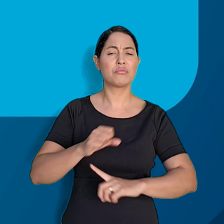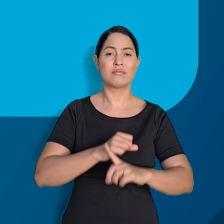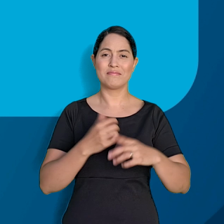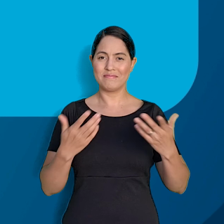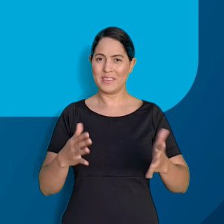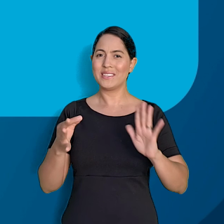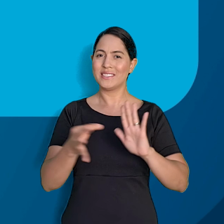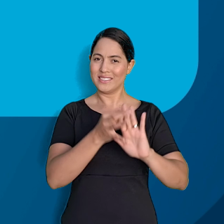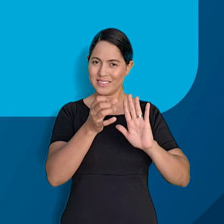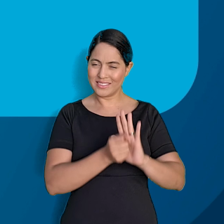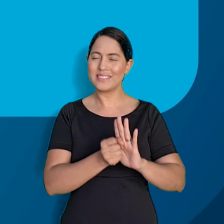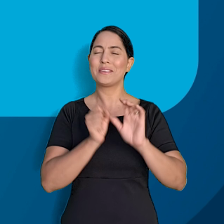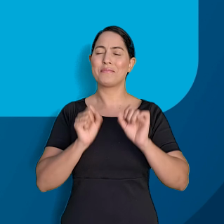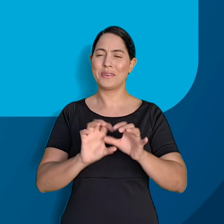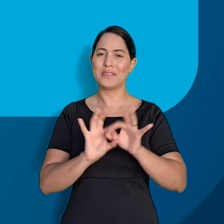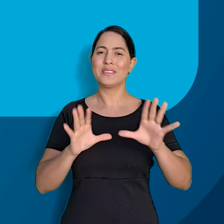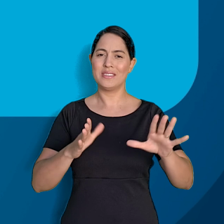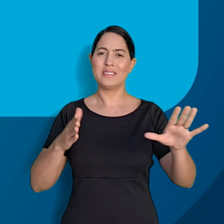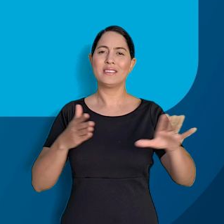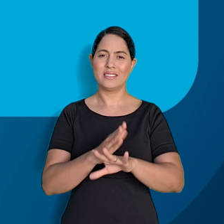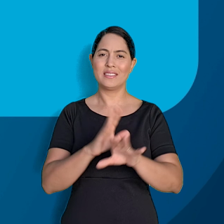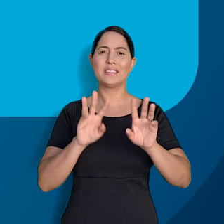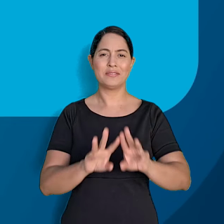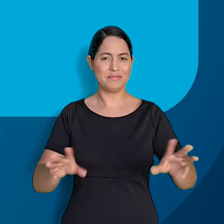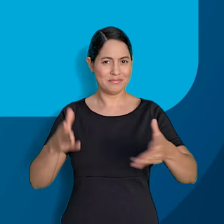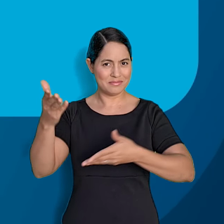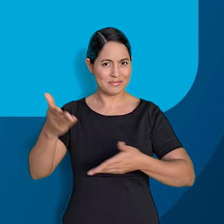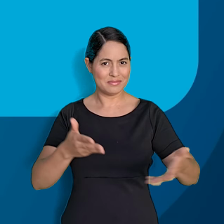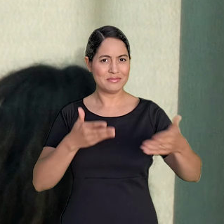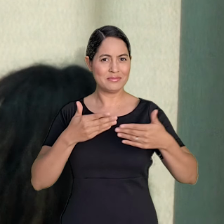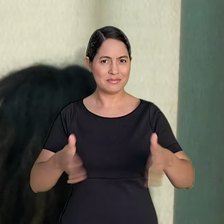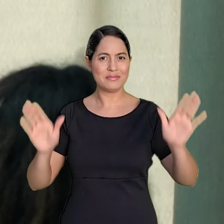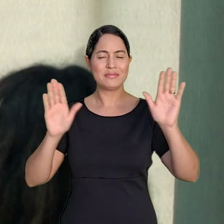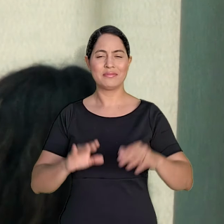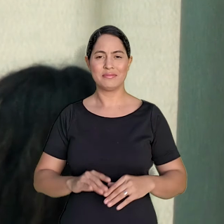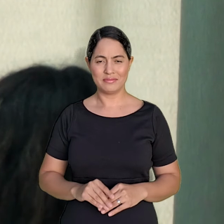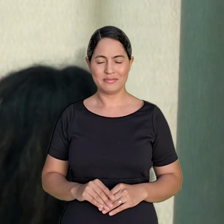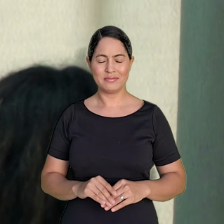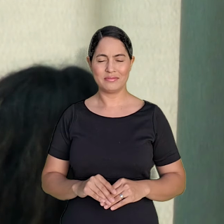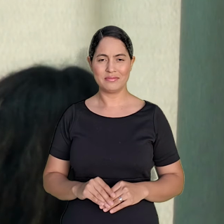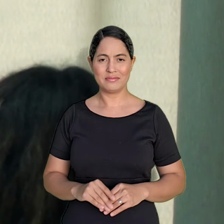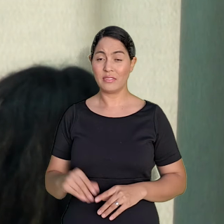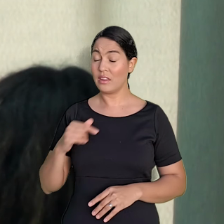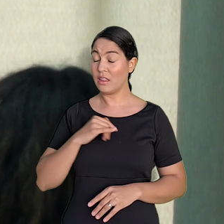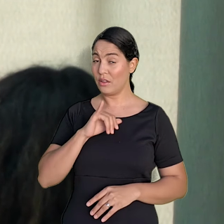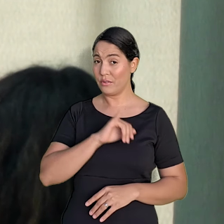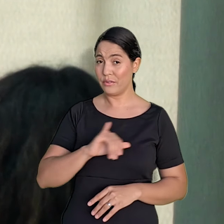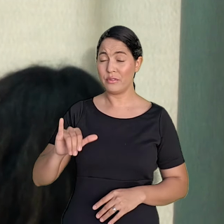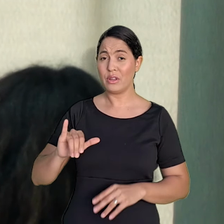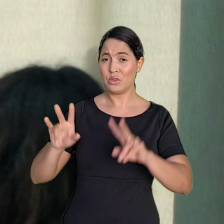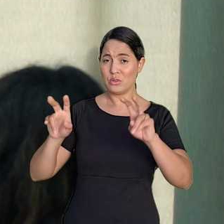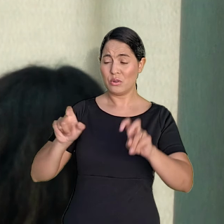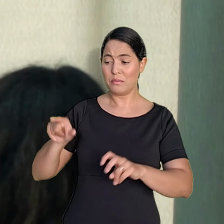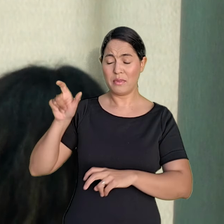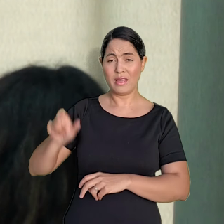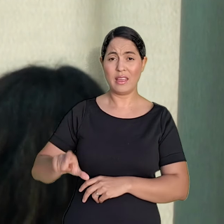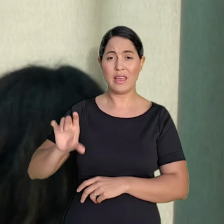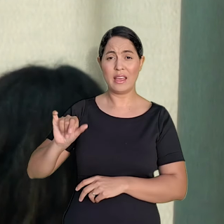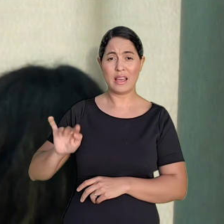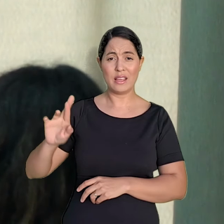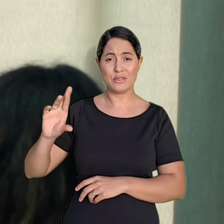para o evento estão oficialmente abertas e o convite está lançado. Eu digo que Castro Alves nos deixou uma imagem